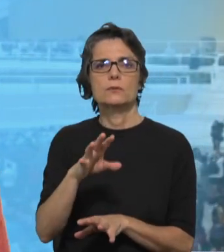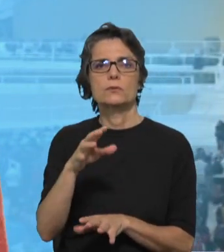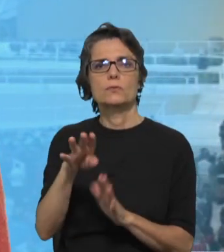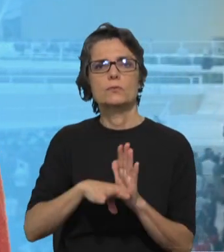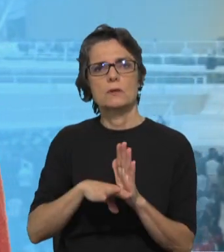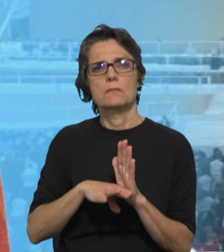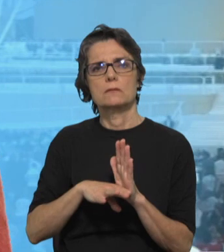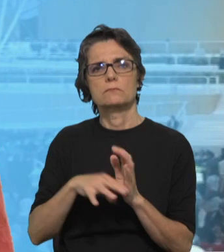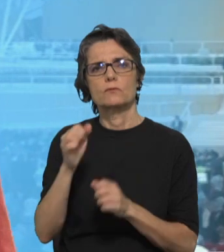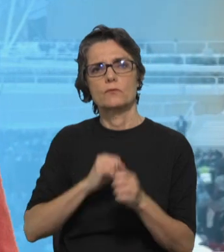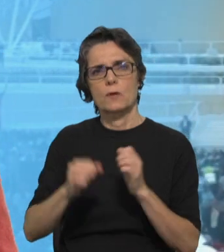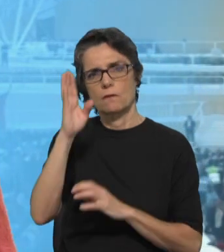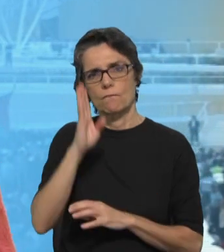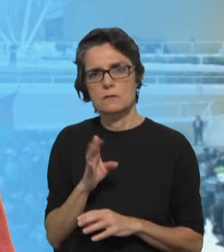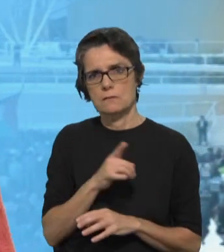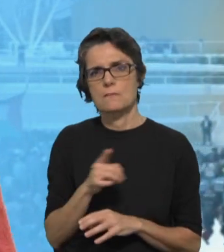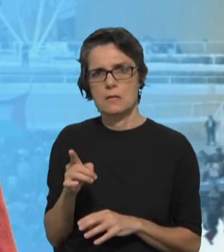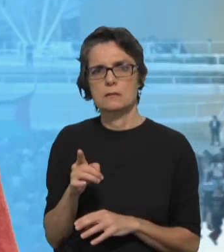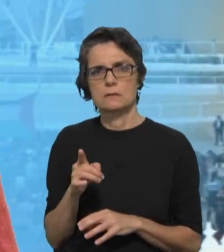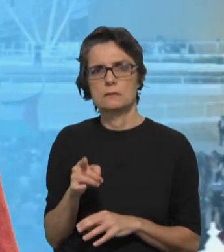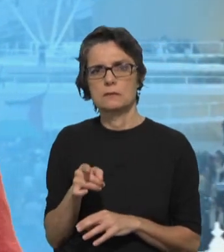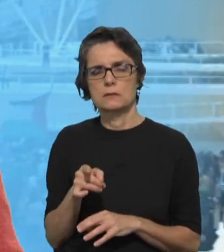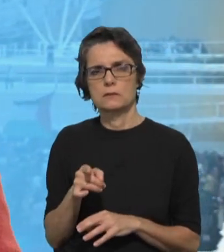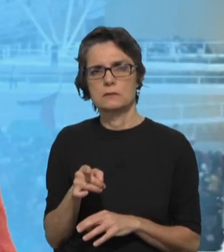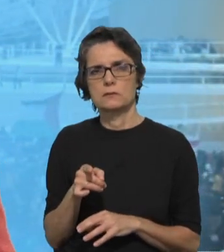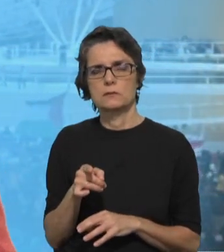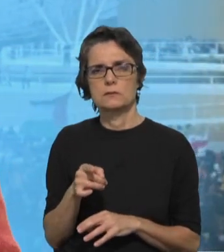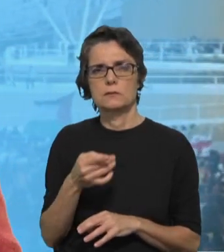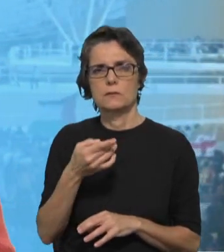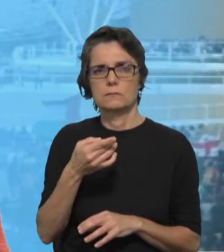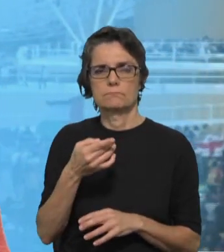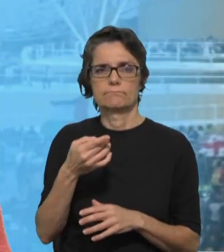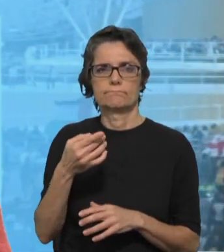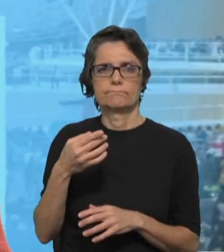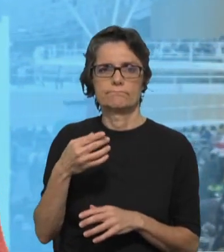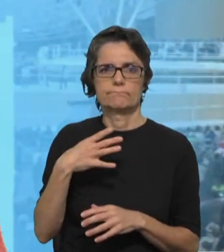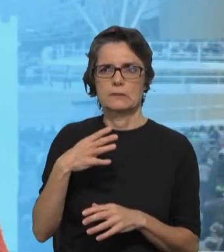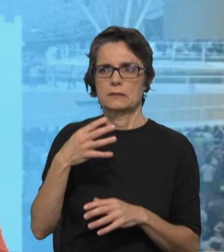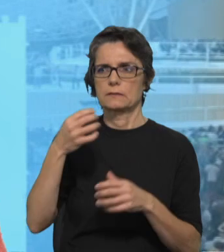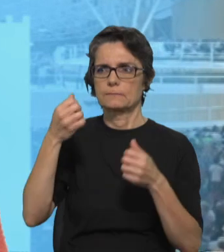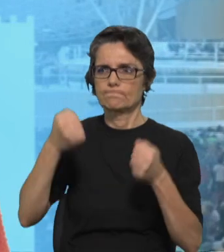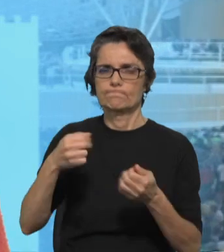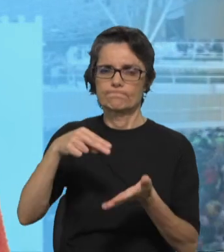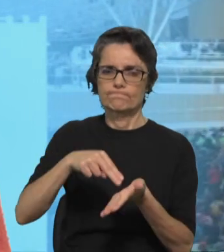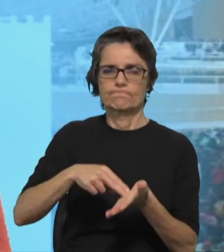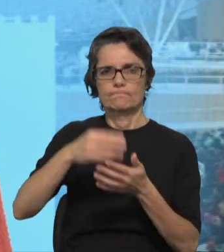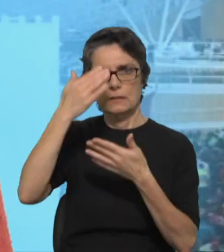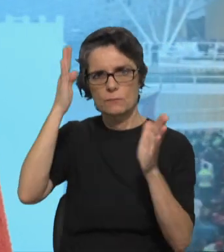Armadas implicava que houvesse democracia, houvesse desenvolvimento,